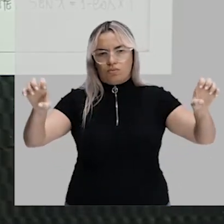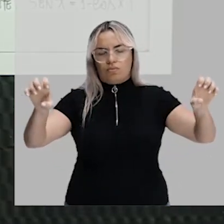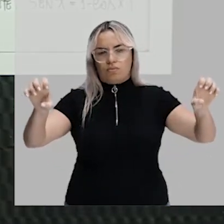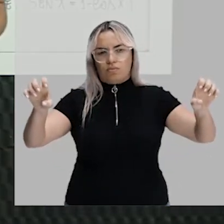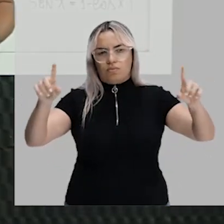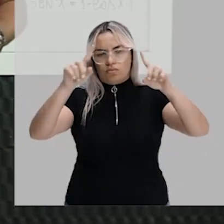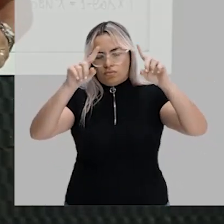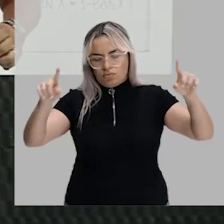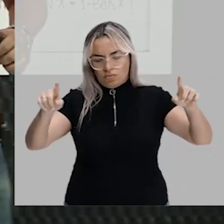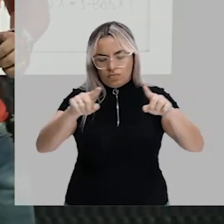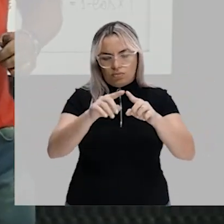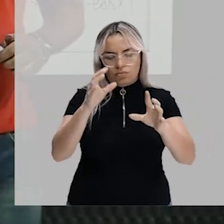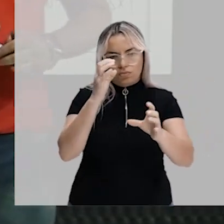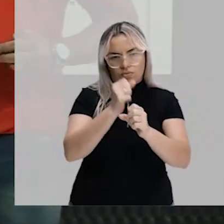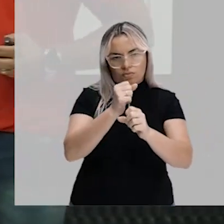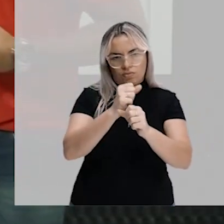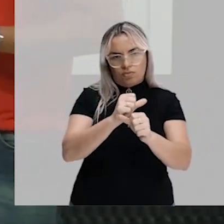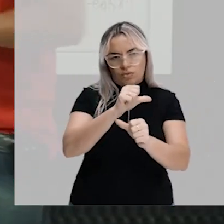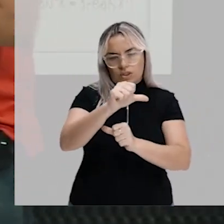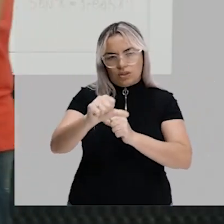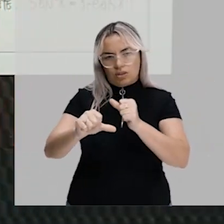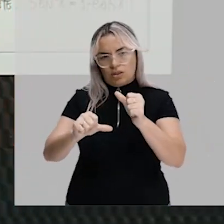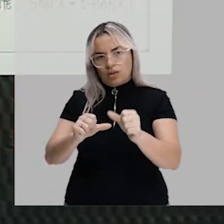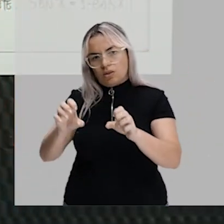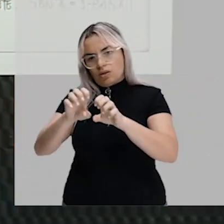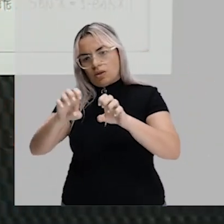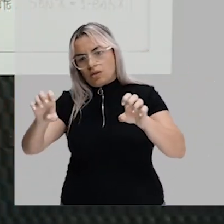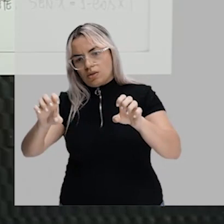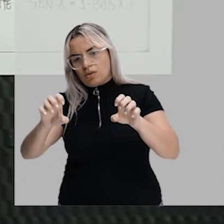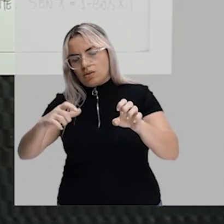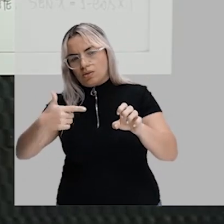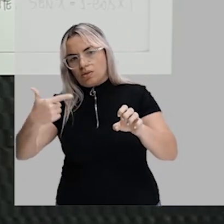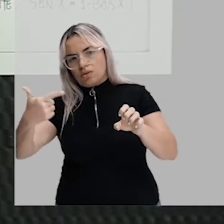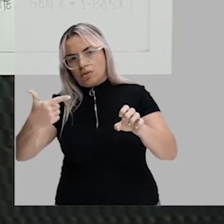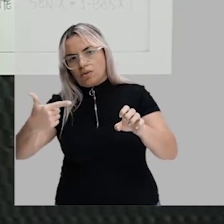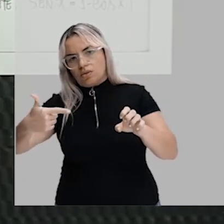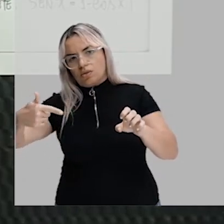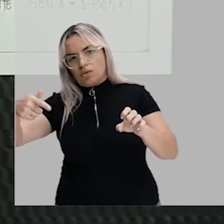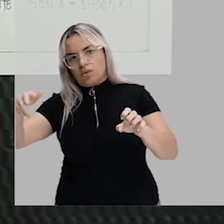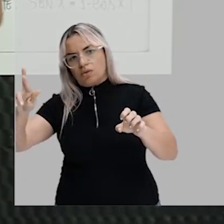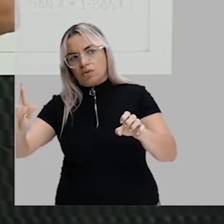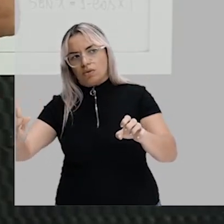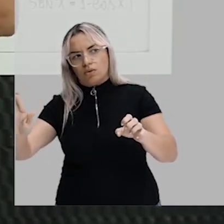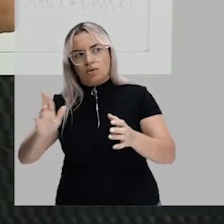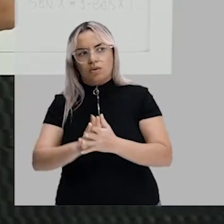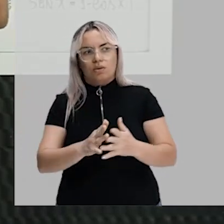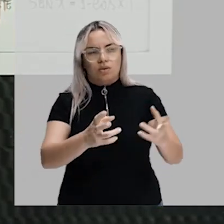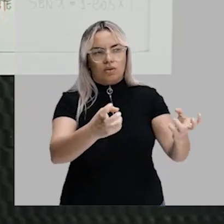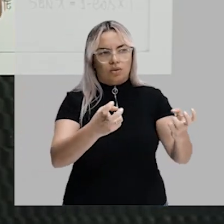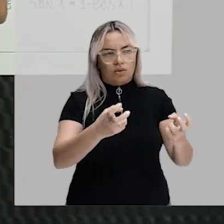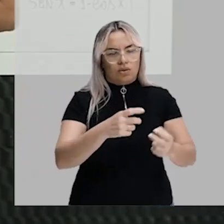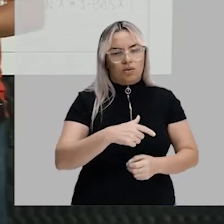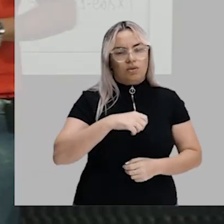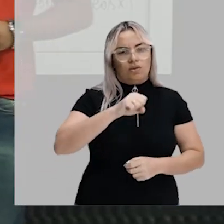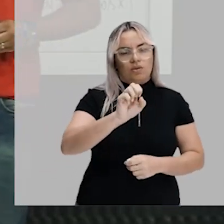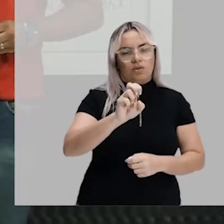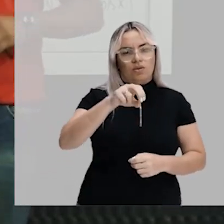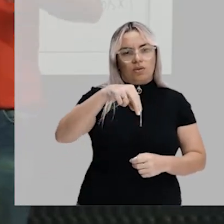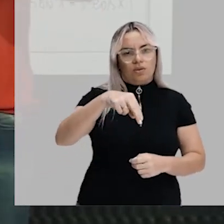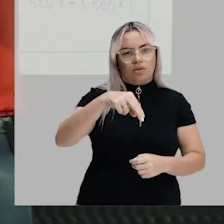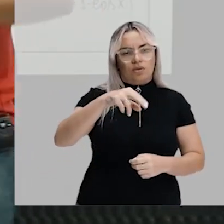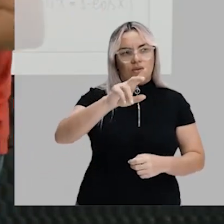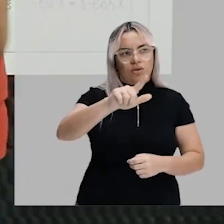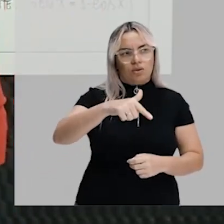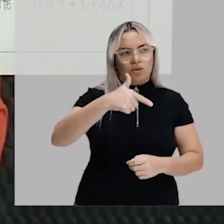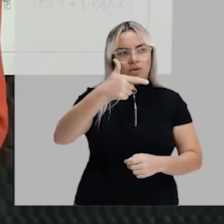trigonométrica numa equação do sego grau perceba que você tem sen qu x seno de x e- 1 que